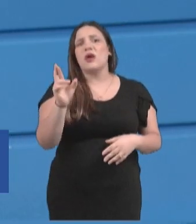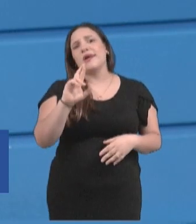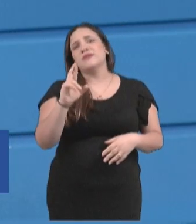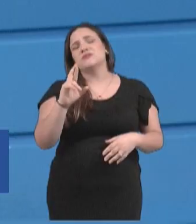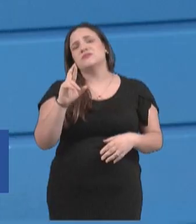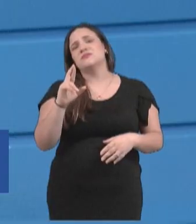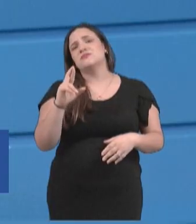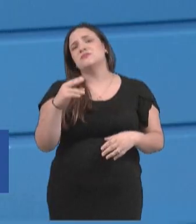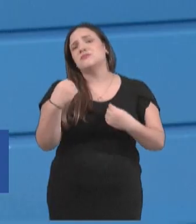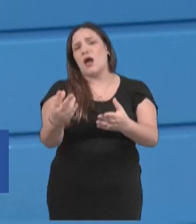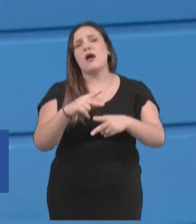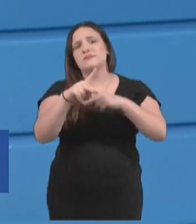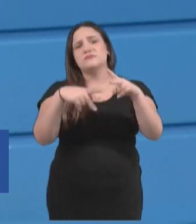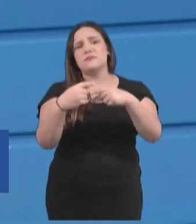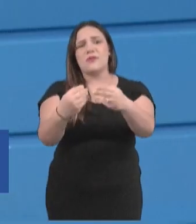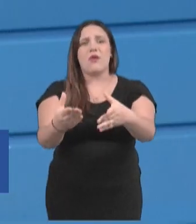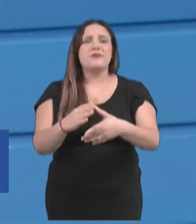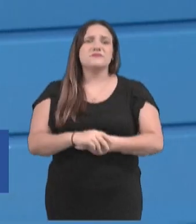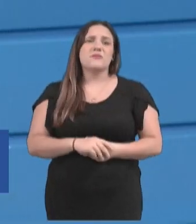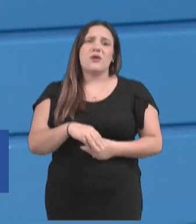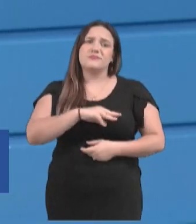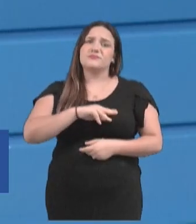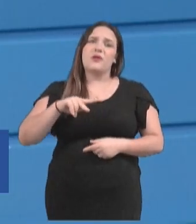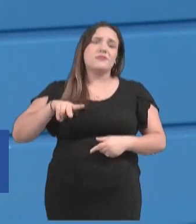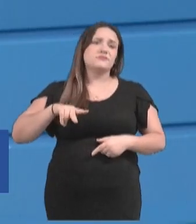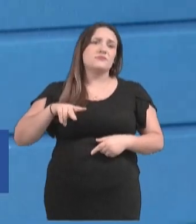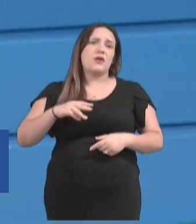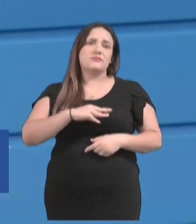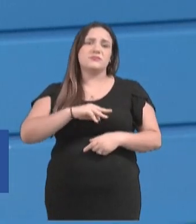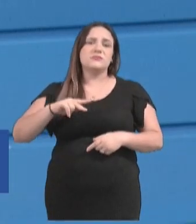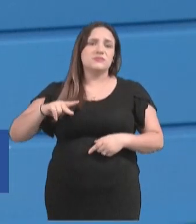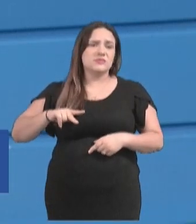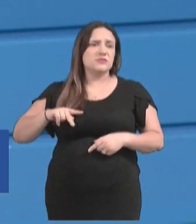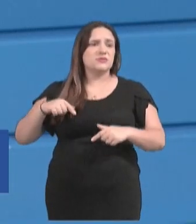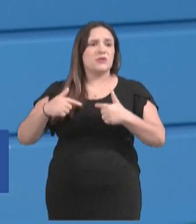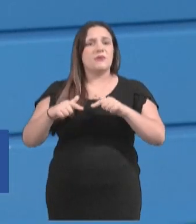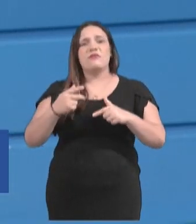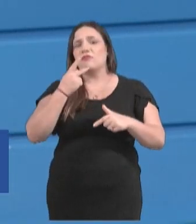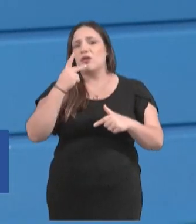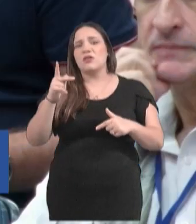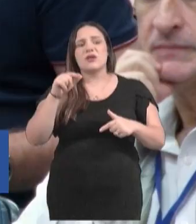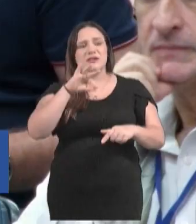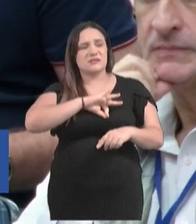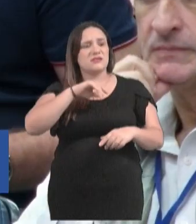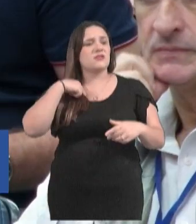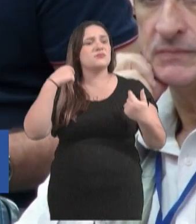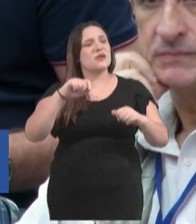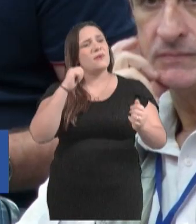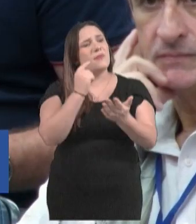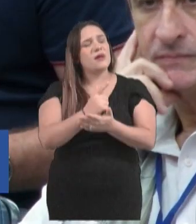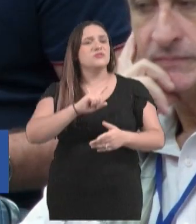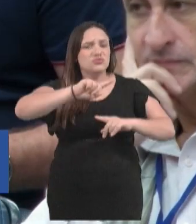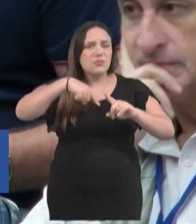empregado, o Ministério do Trabalho entendia que aquilo era salário, a indenização eu tenho que pagar de novo.